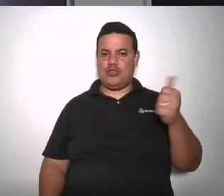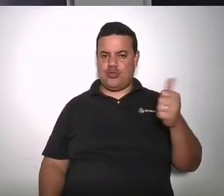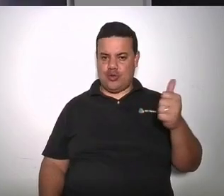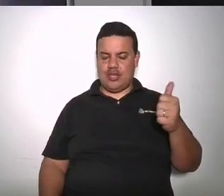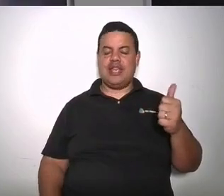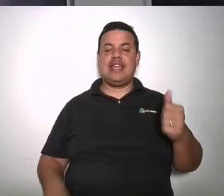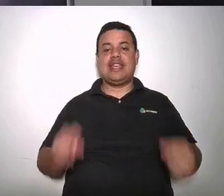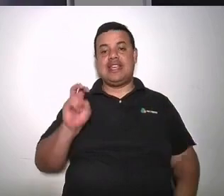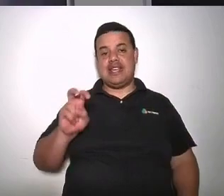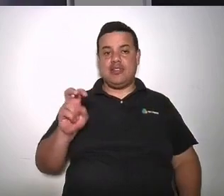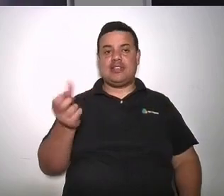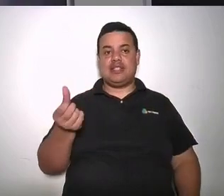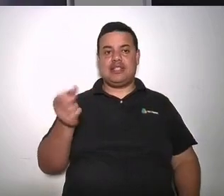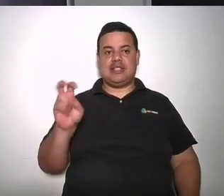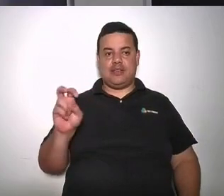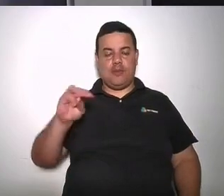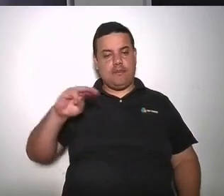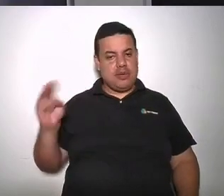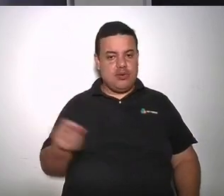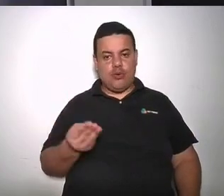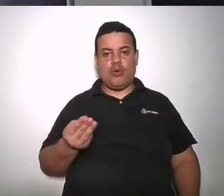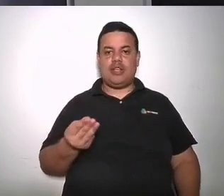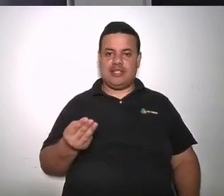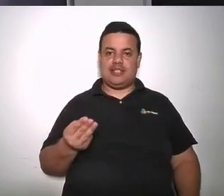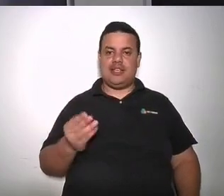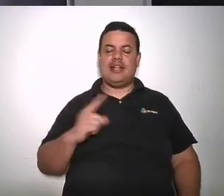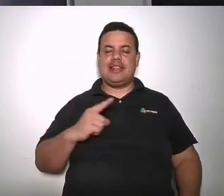58.565.000. Secretaria Municipal de Assistência Social,